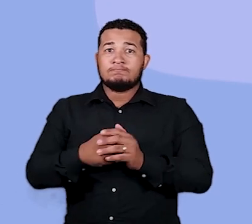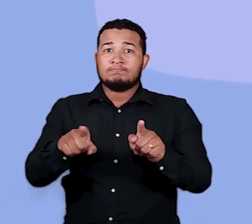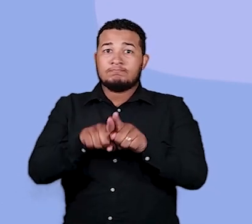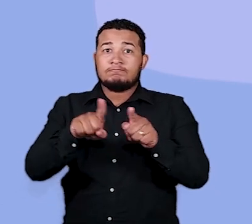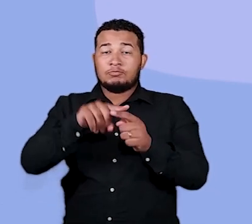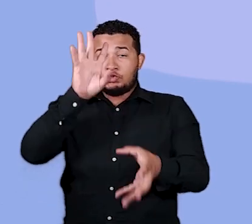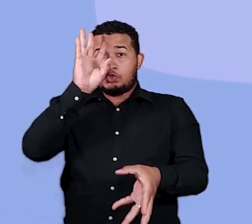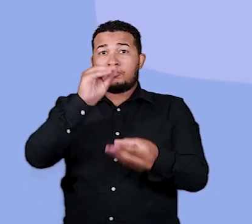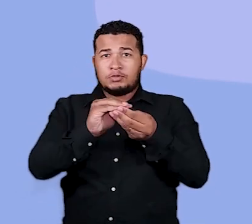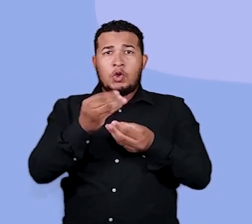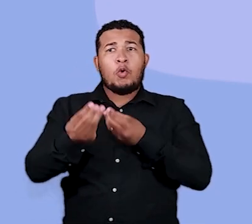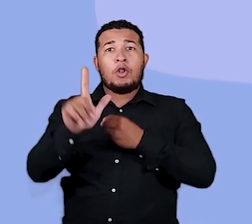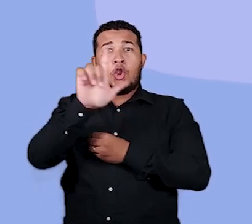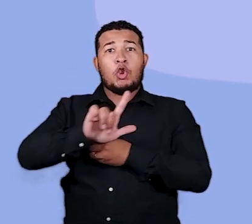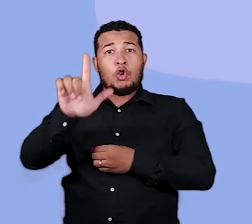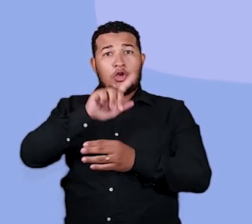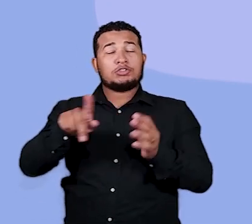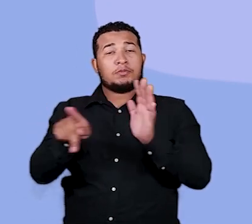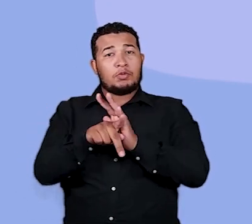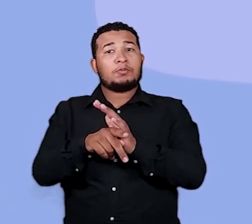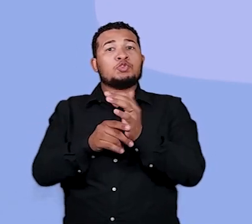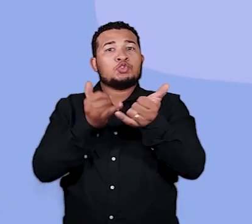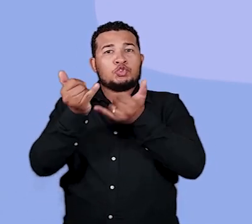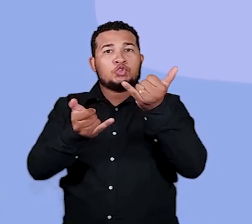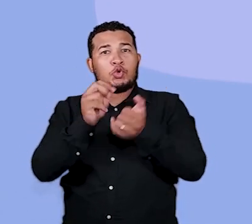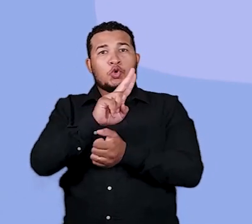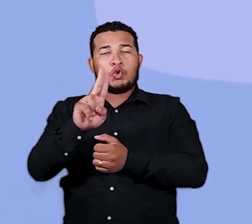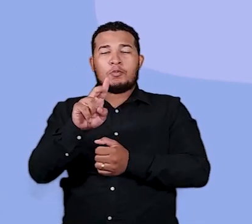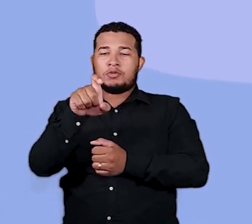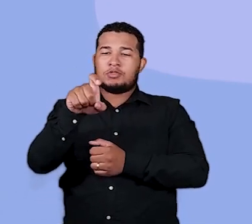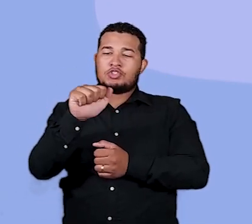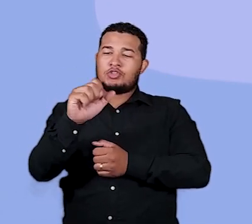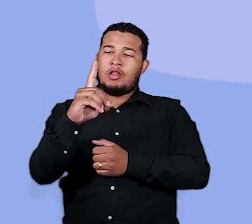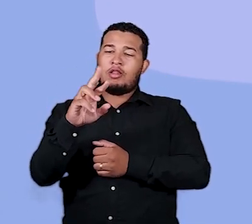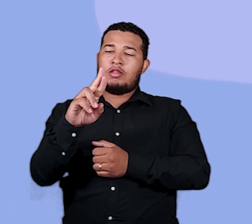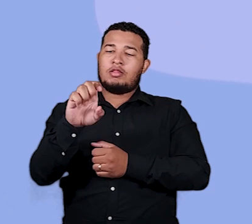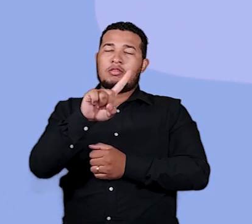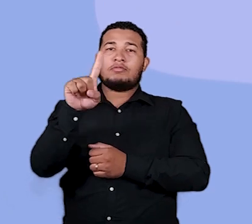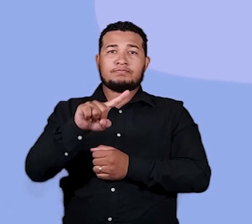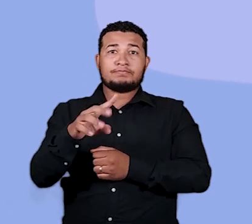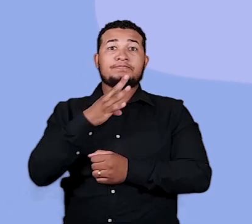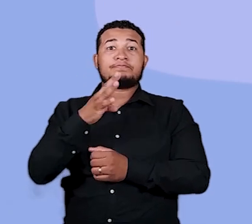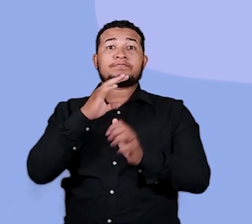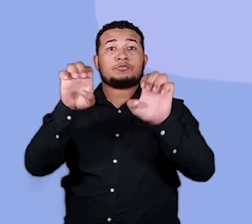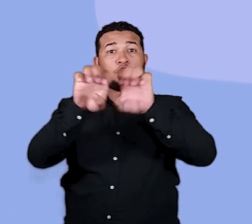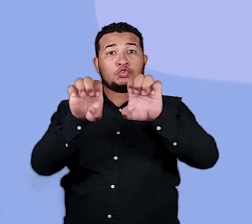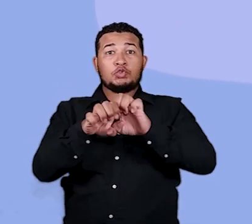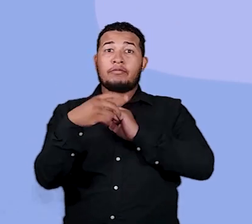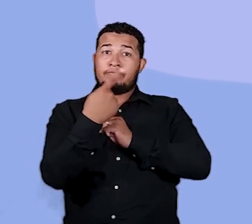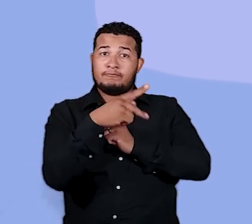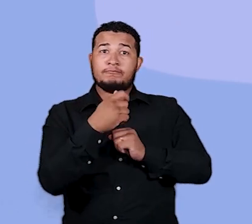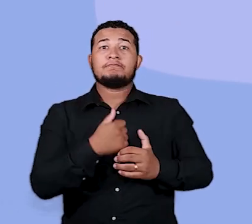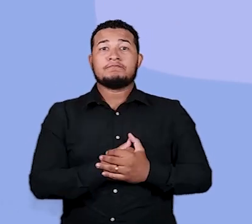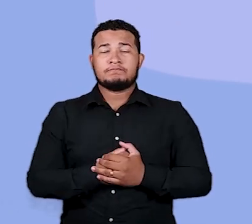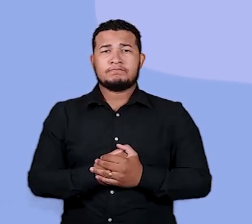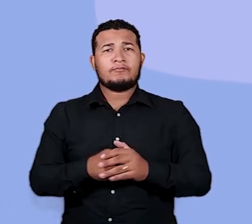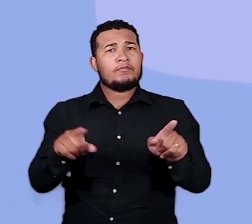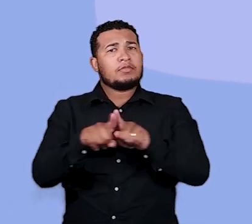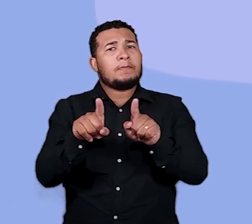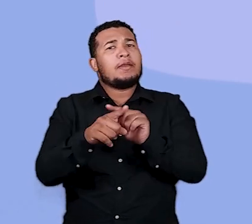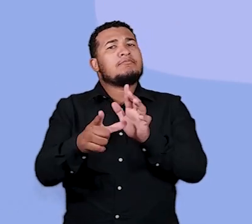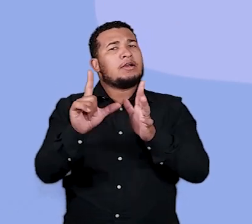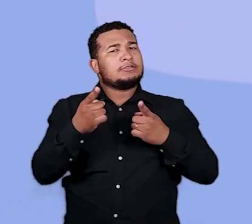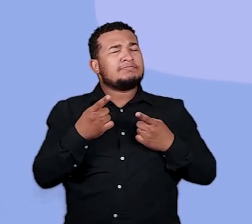e compreender a lógica do jogo de xadrez, conhecendo a sua estrutura. E eu quero já trazer